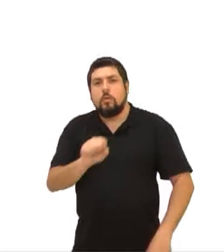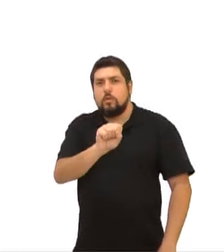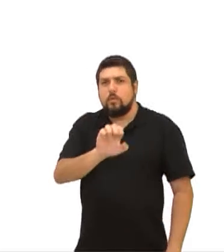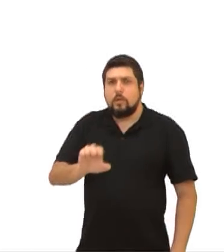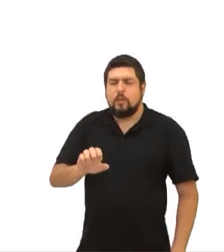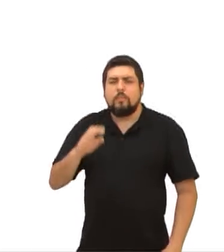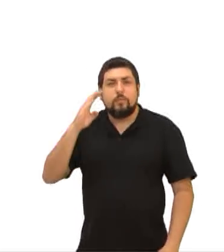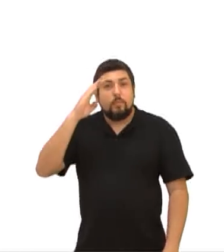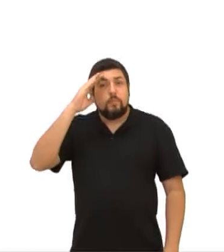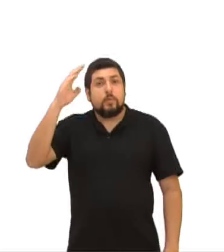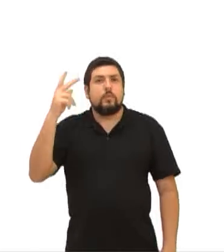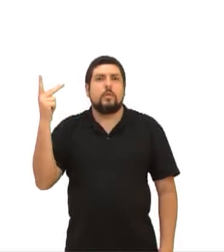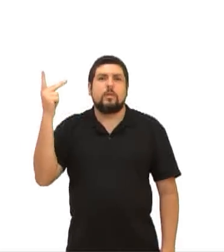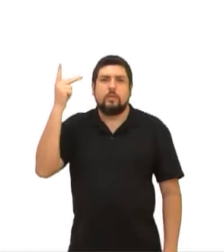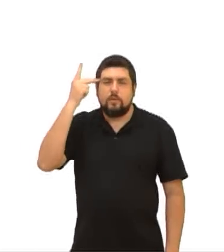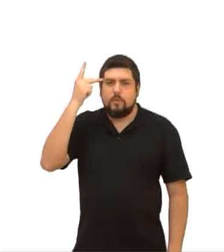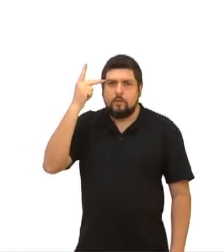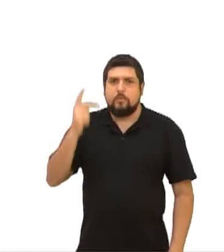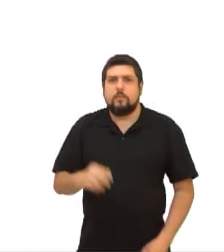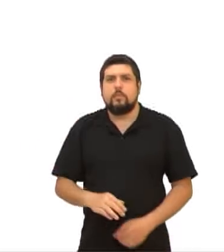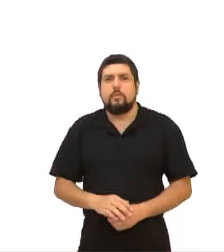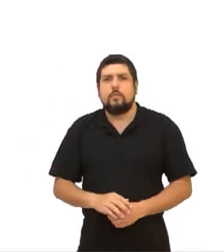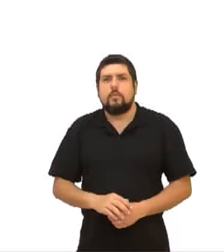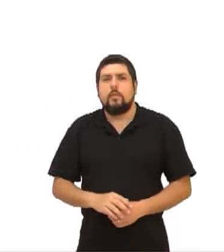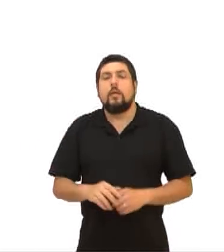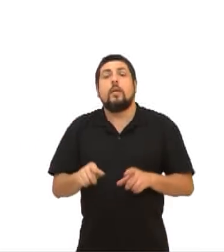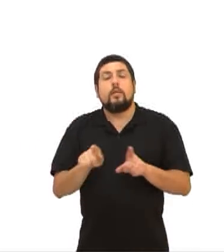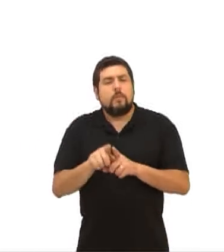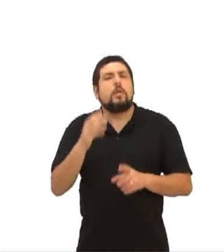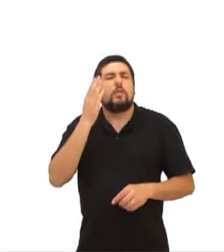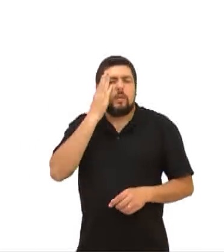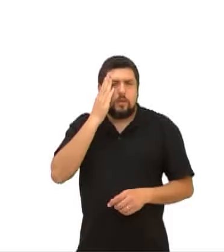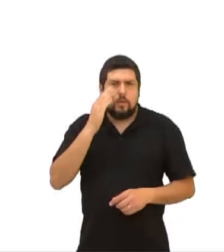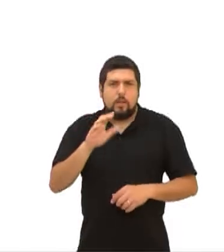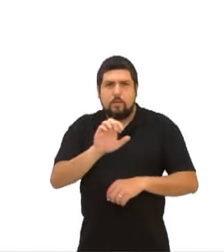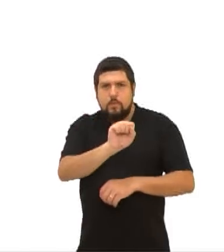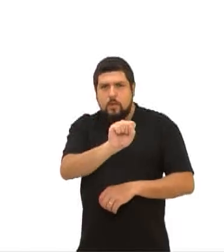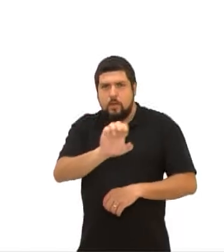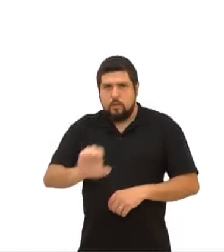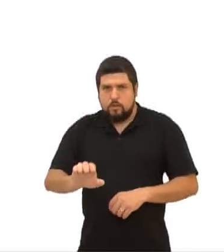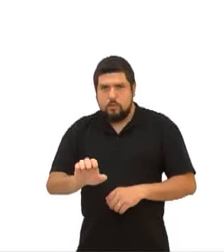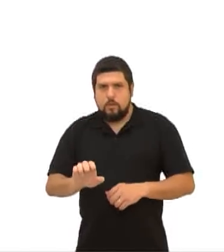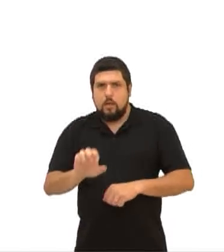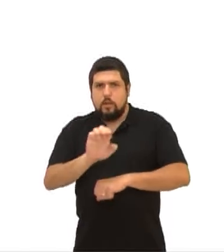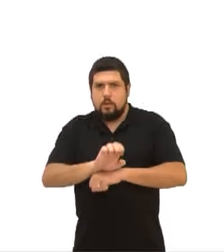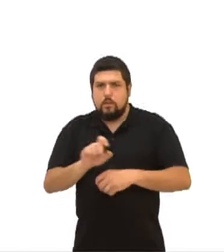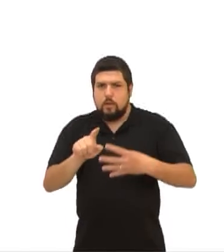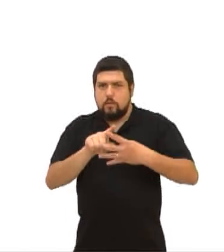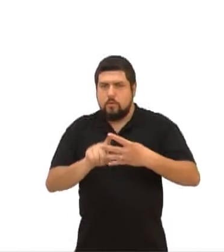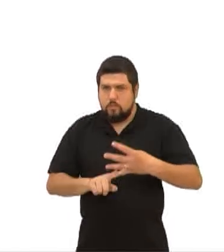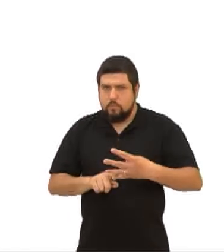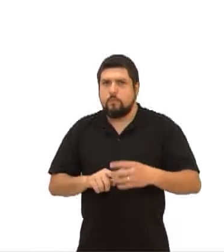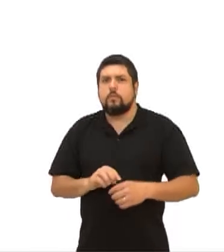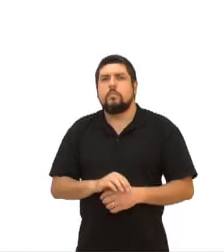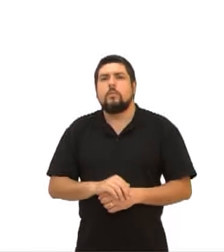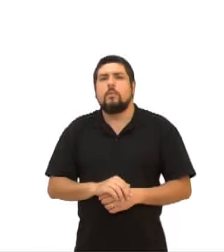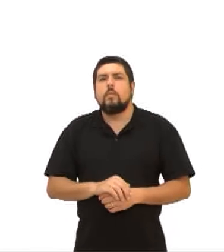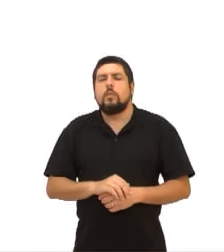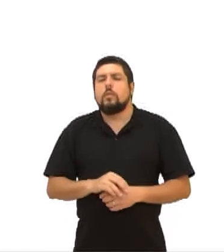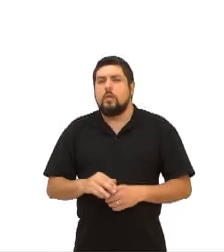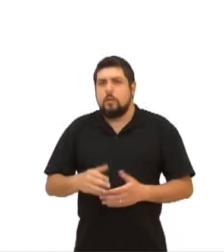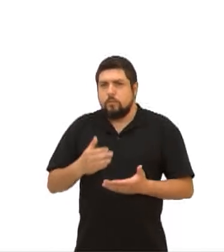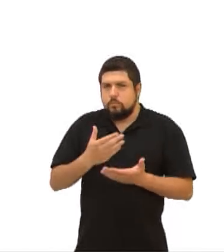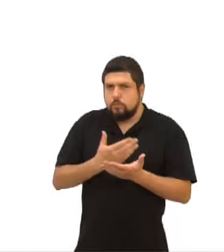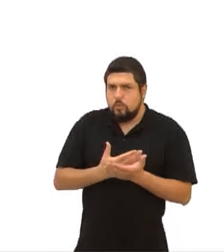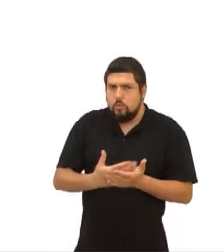estado de São Paulo. Quando a gente pensa, nós sabemos que são 4 os estados que compõem o Sudeste, né? Quando o café começa a ser